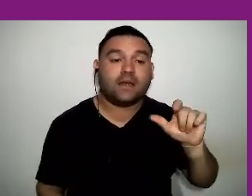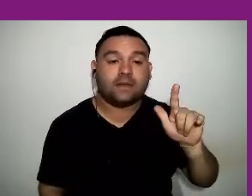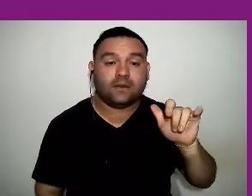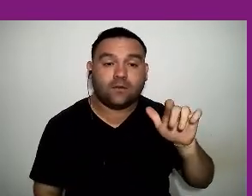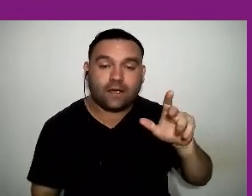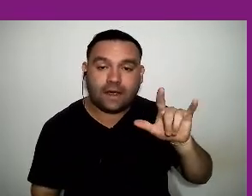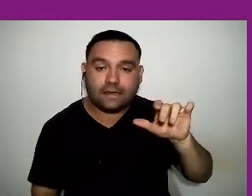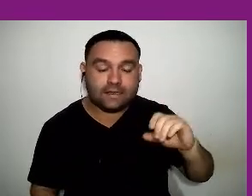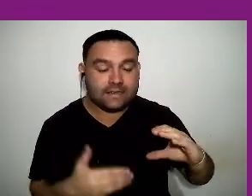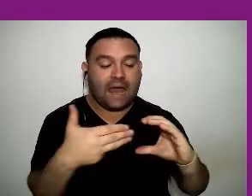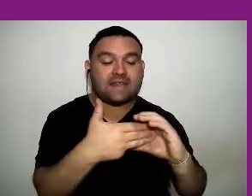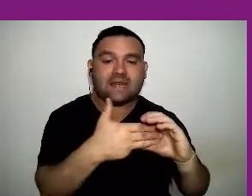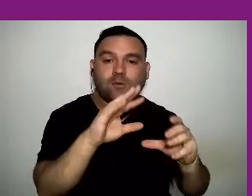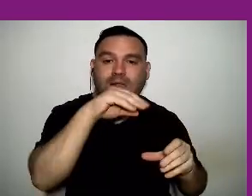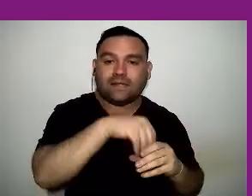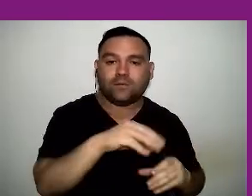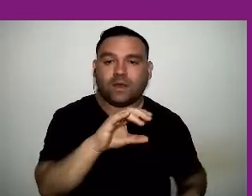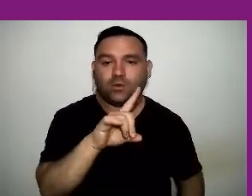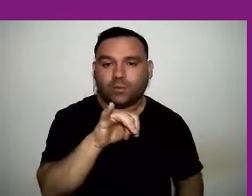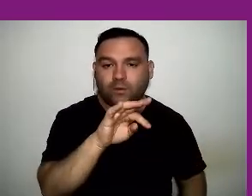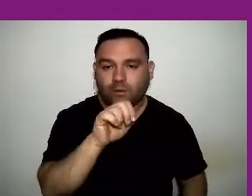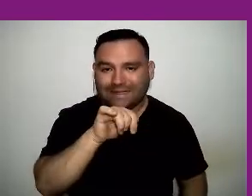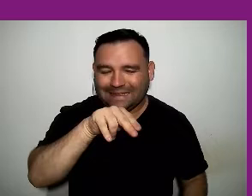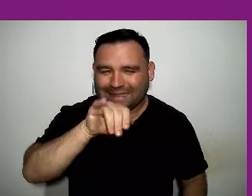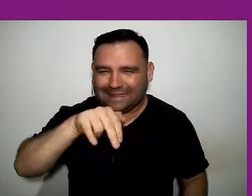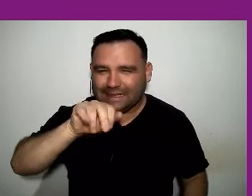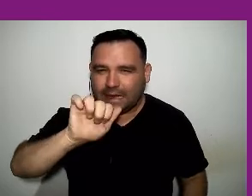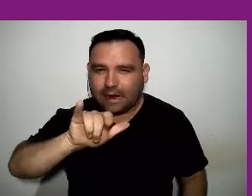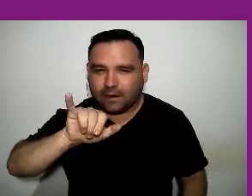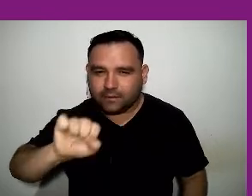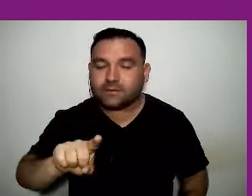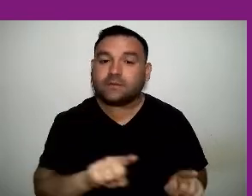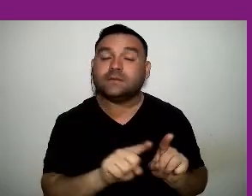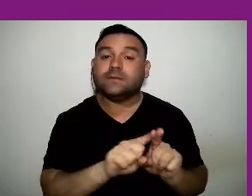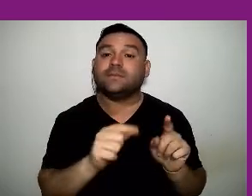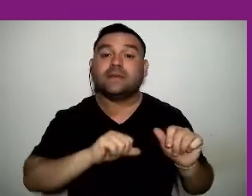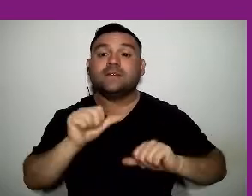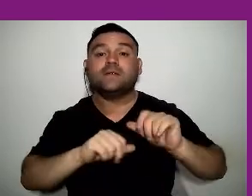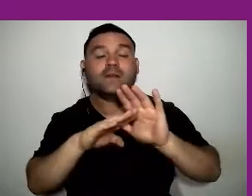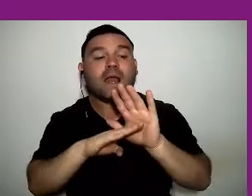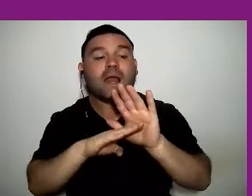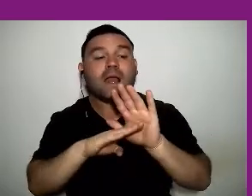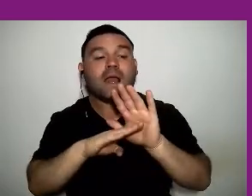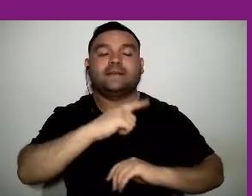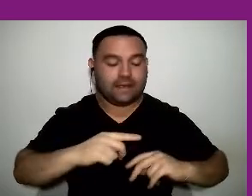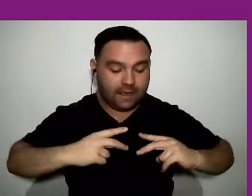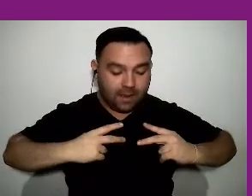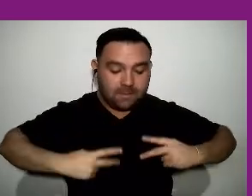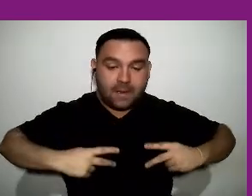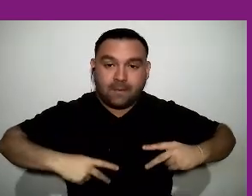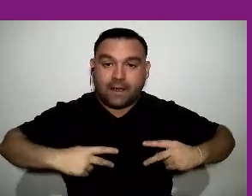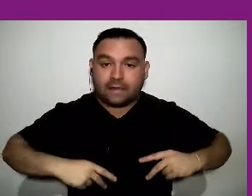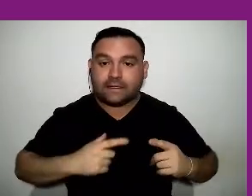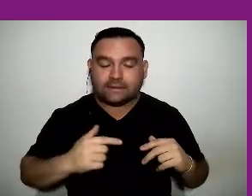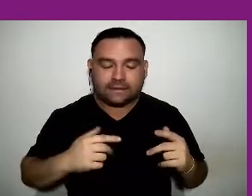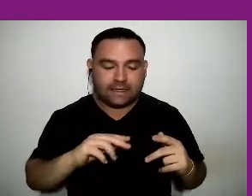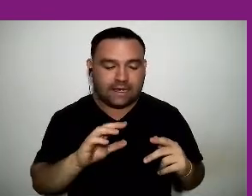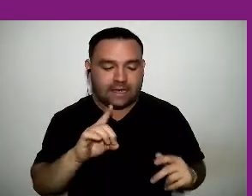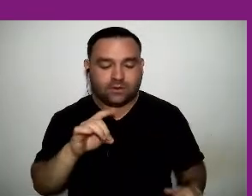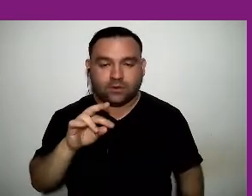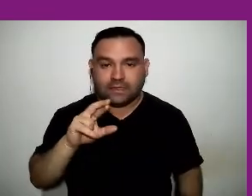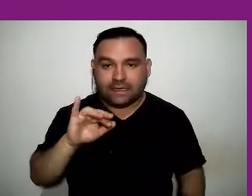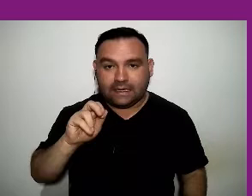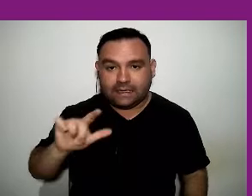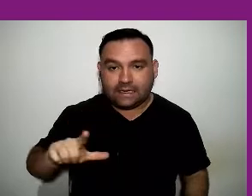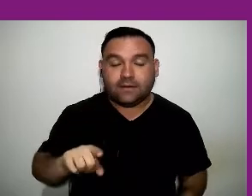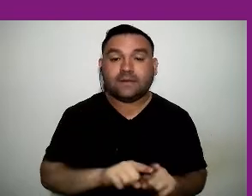das células endoteliais, e isso faz com que haja um aumento da permeabilidade endotelial,